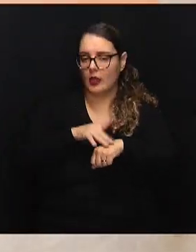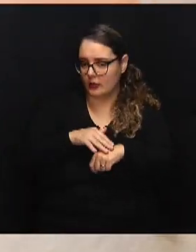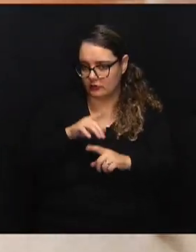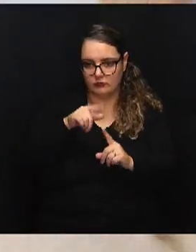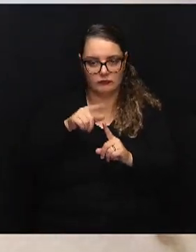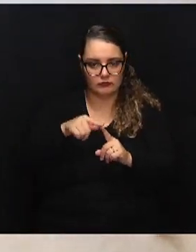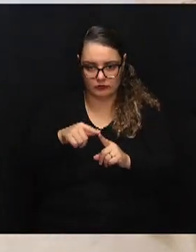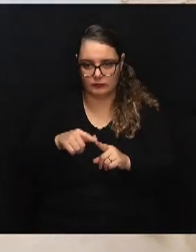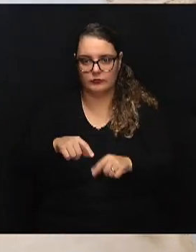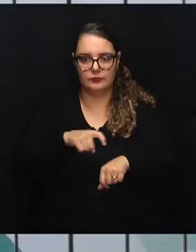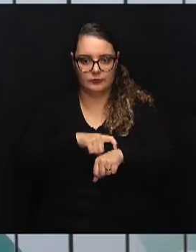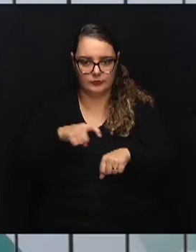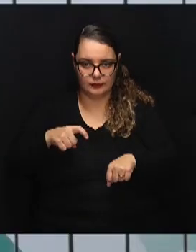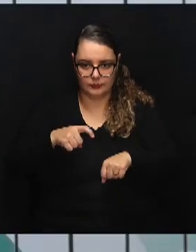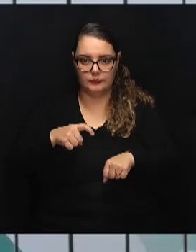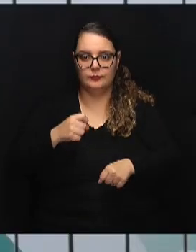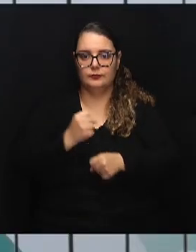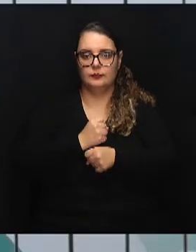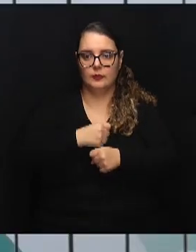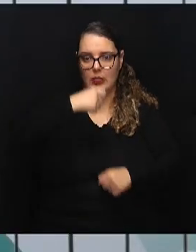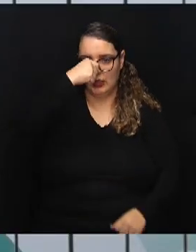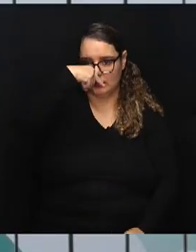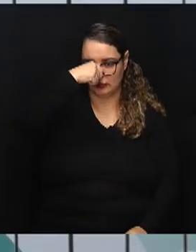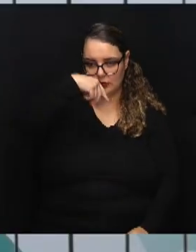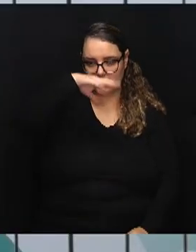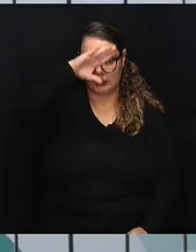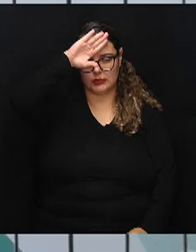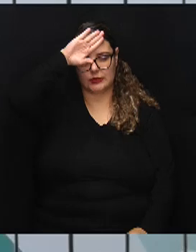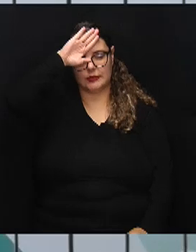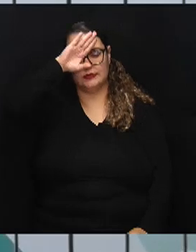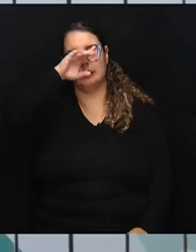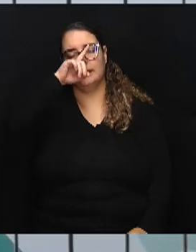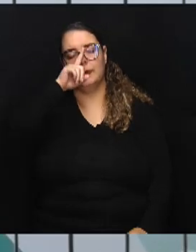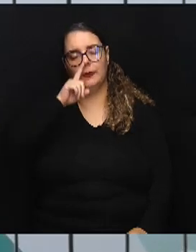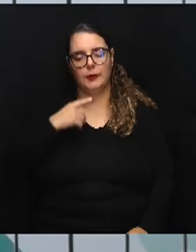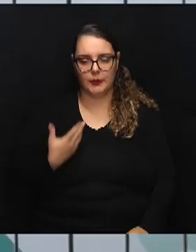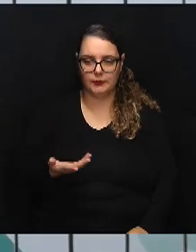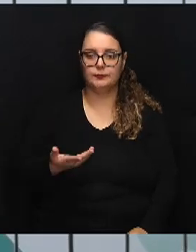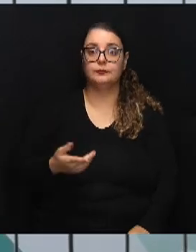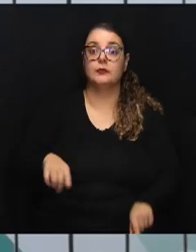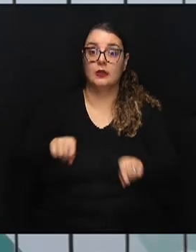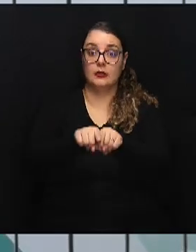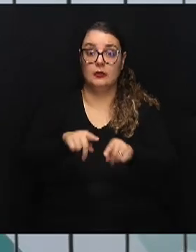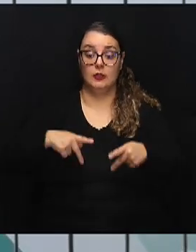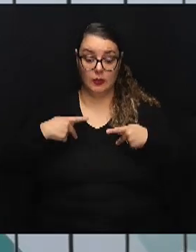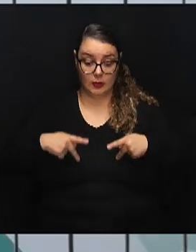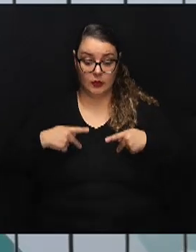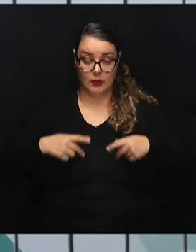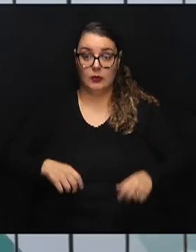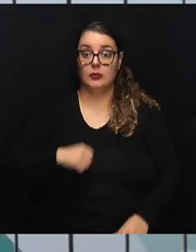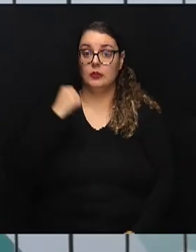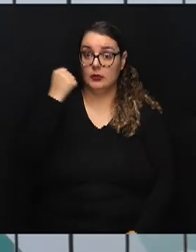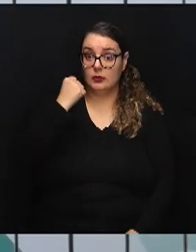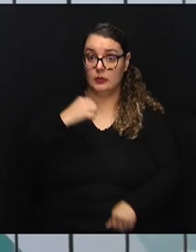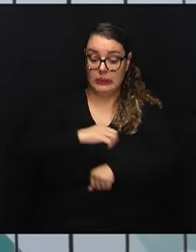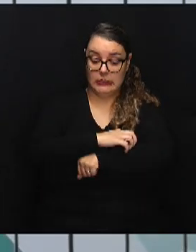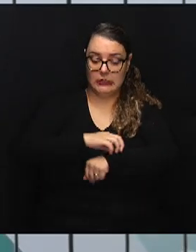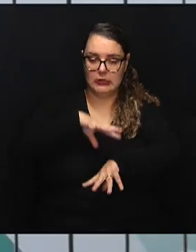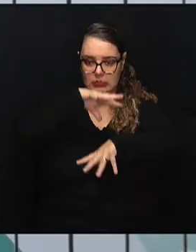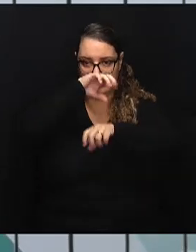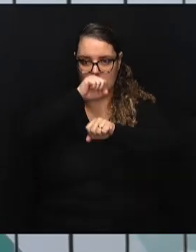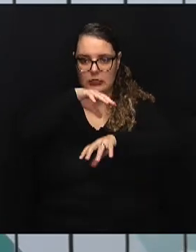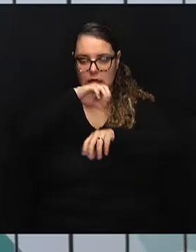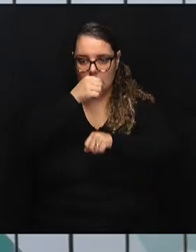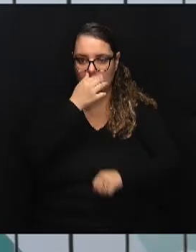dessa época do ano, como gripes, resfriados, pneumonia e até o agravamento das alergias